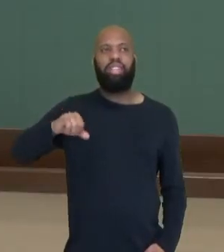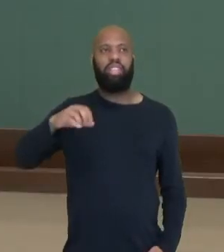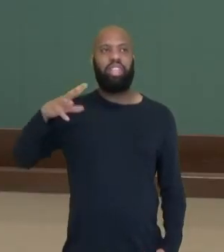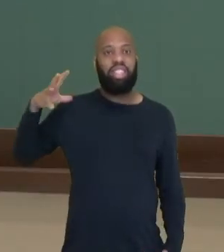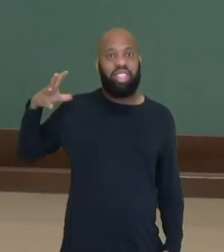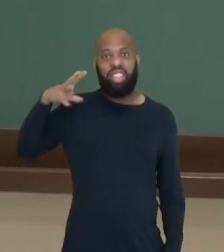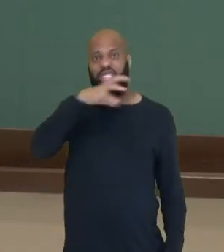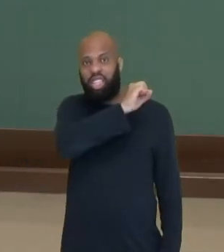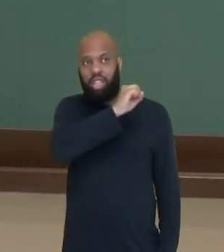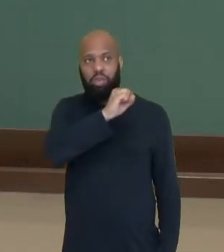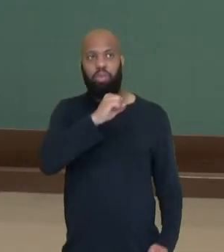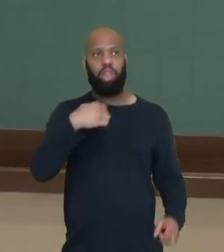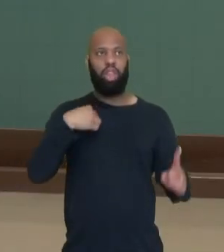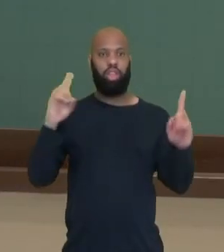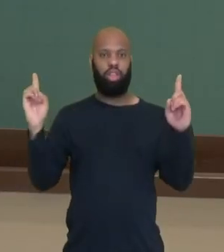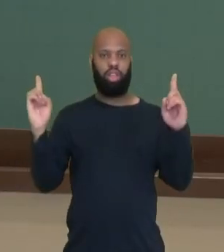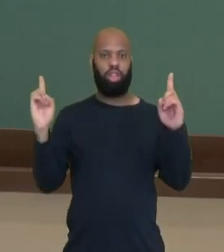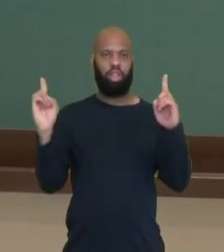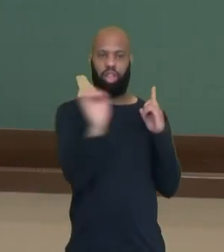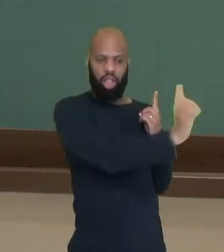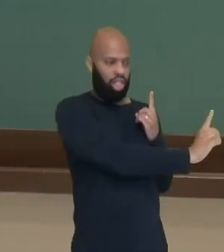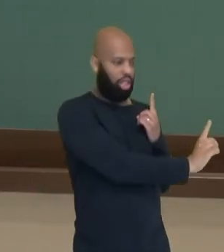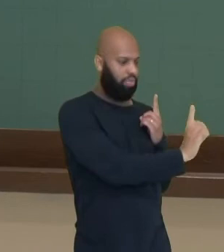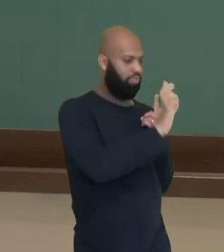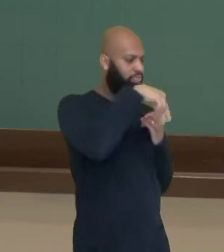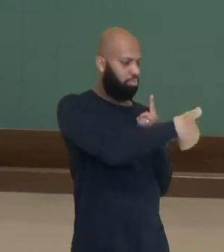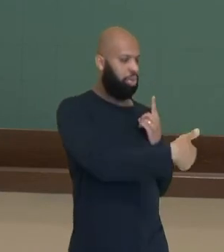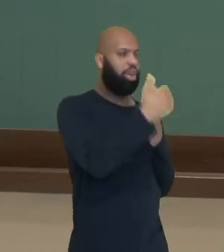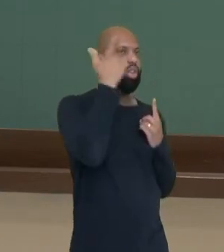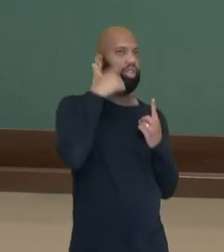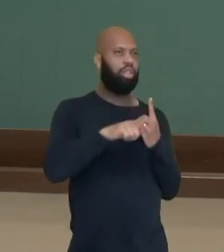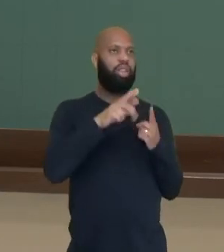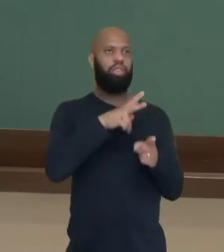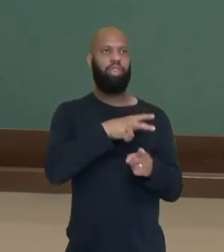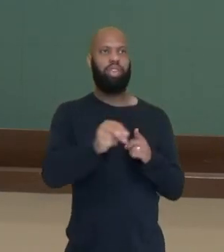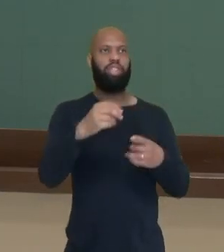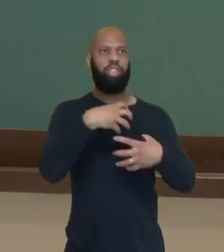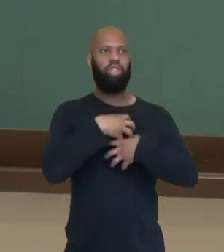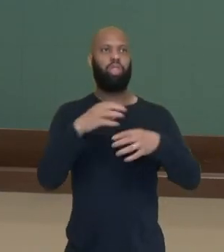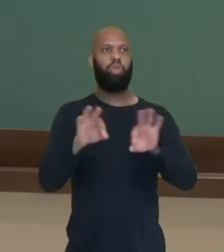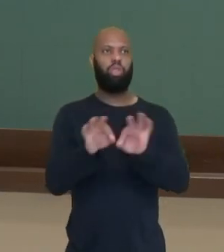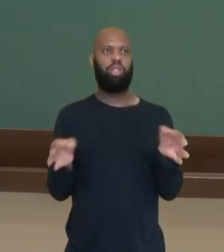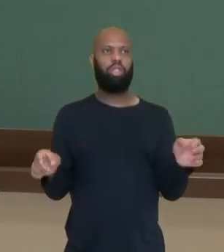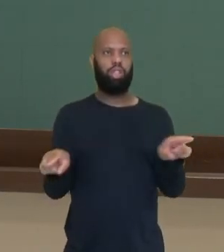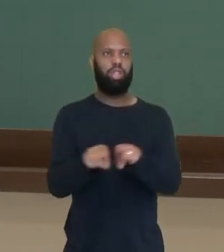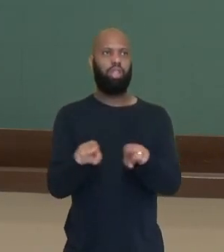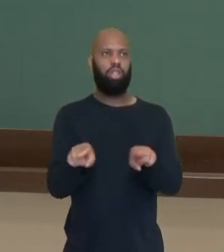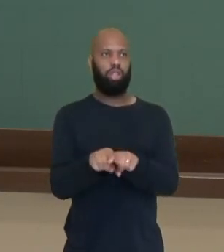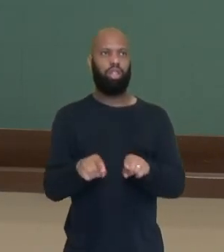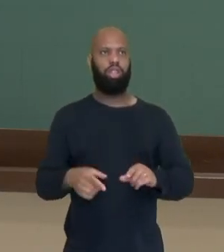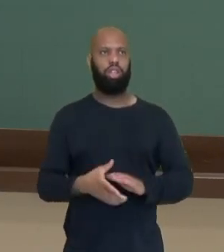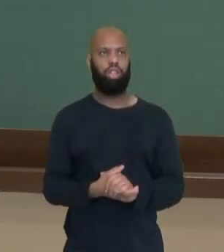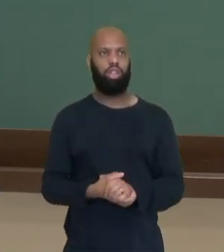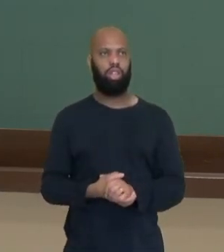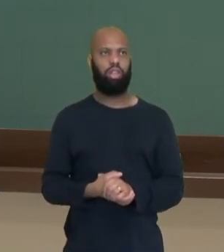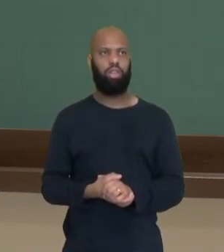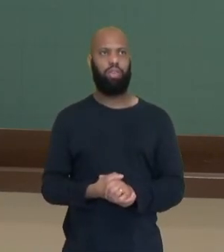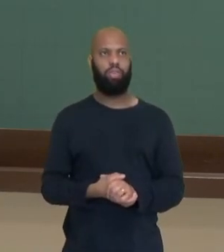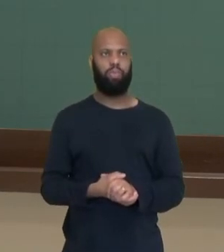eu saio do caminho, eu consigo vencer até de uma forma simples ali, tranquila.